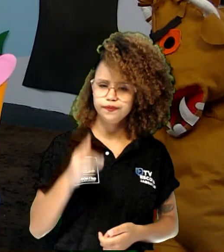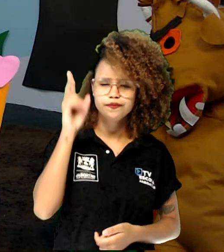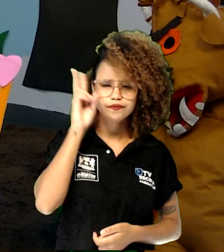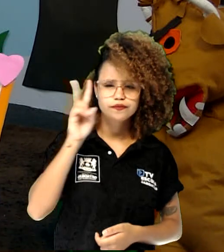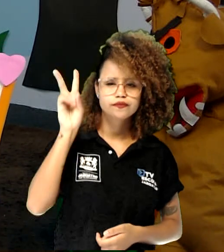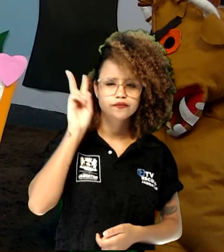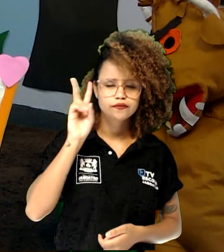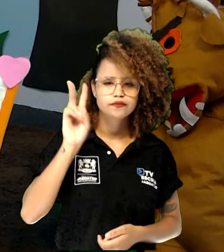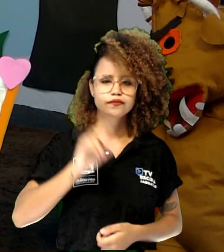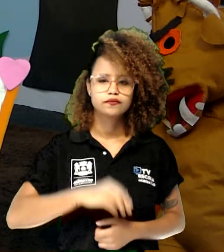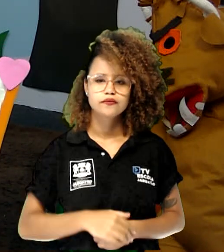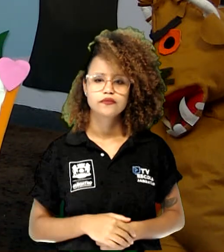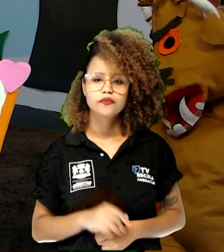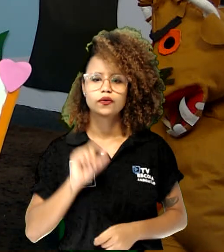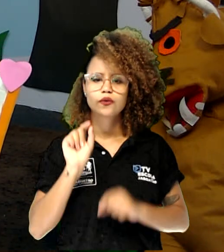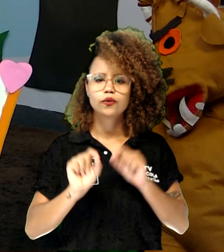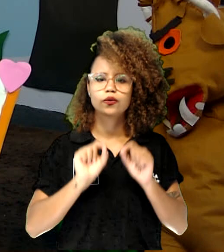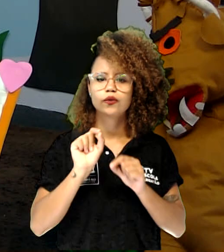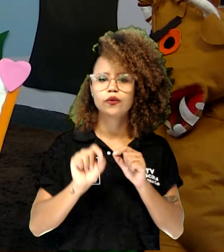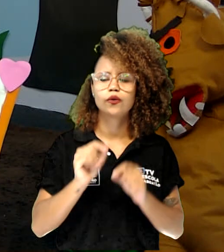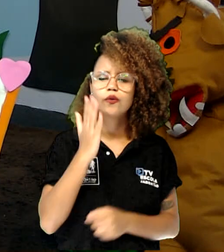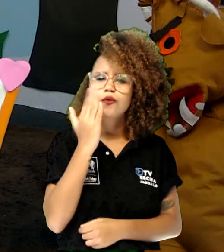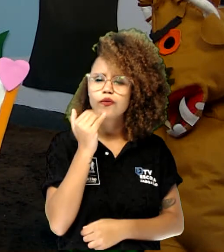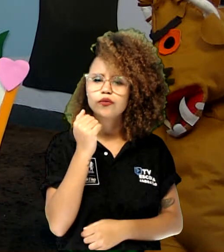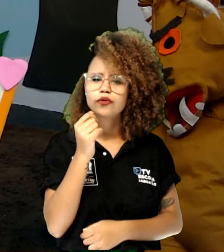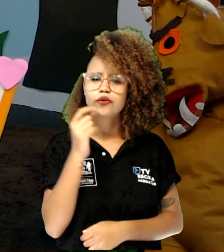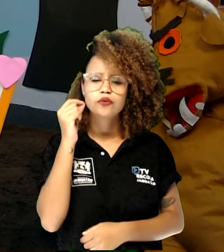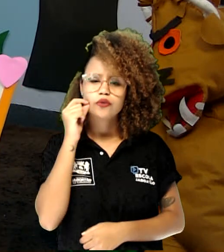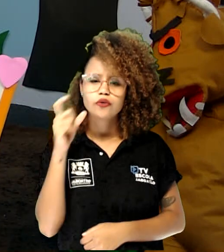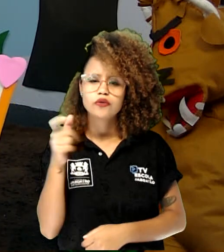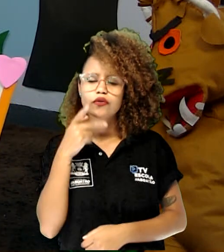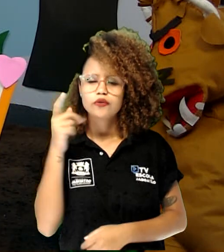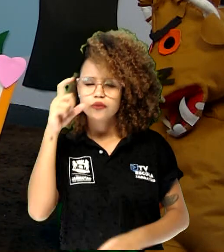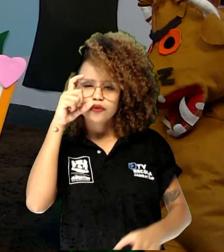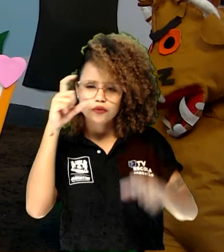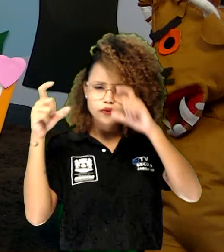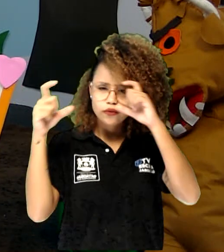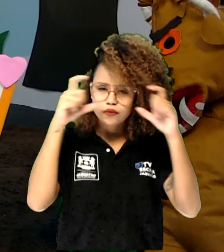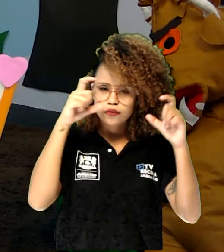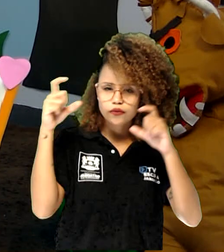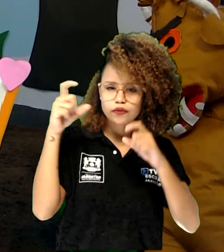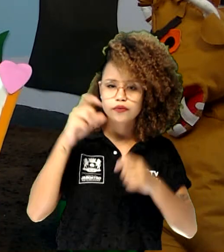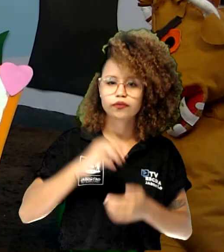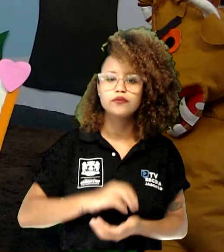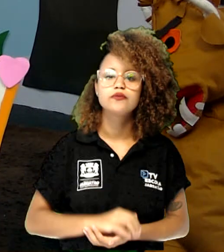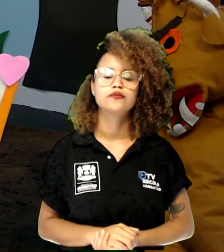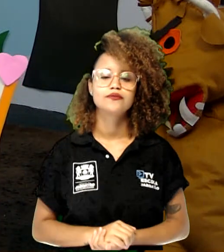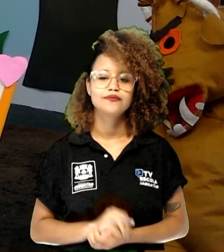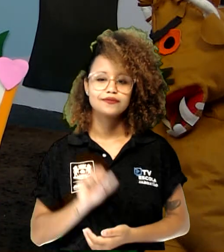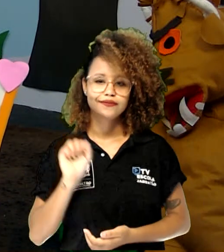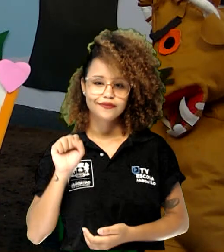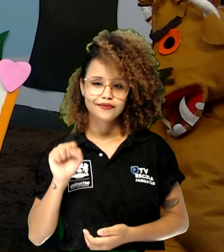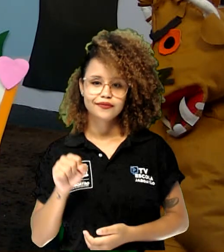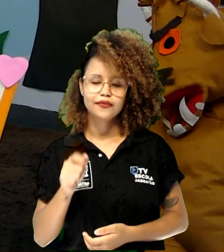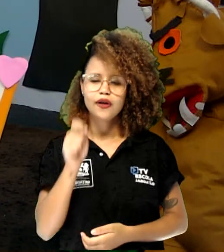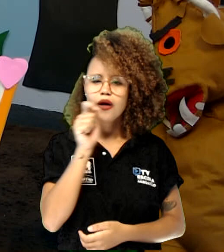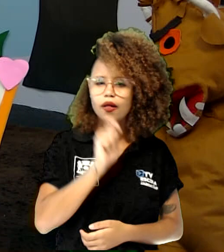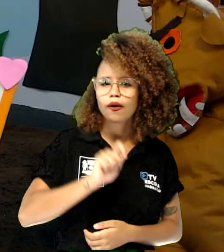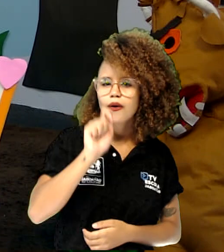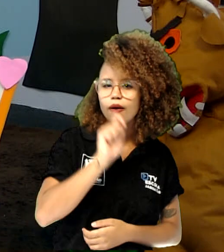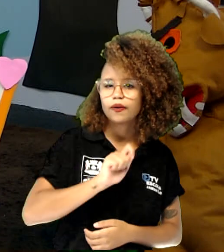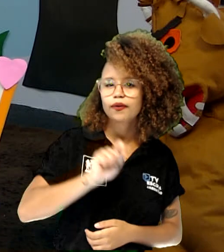lembram qual o alimento que o rato inventou para a coruja? Isso mesmo, sorvete